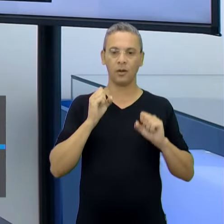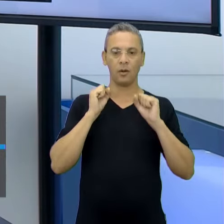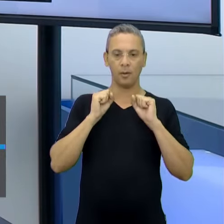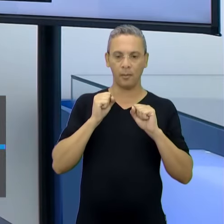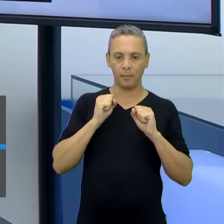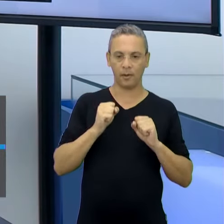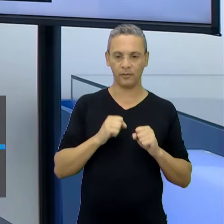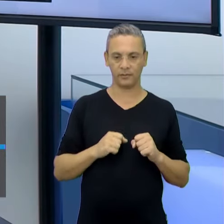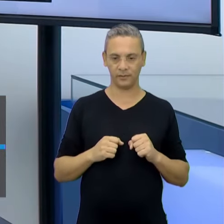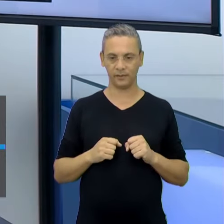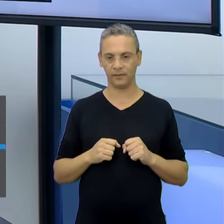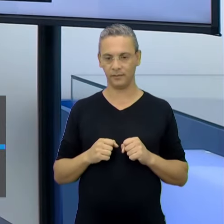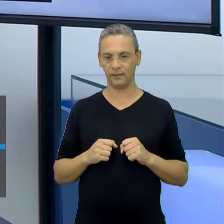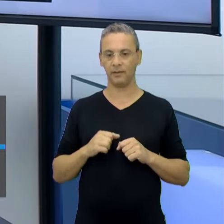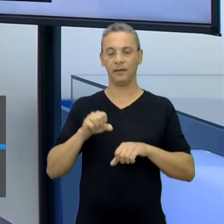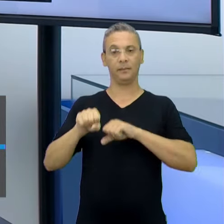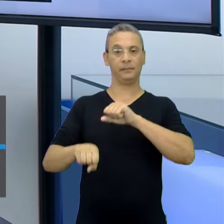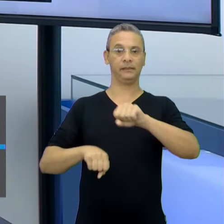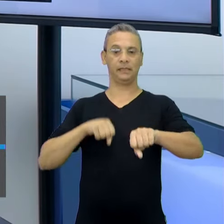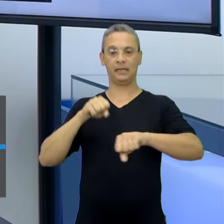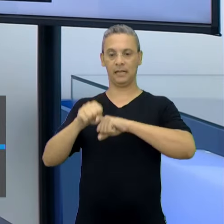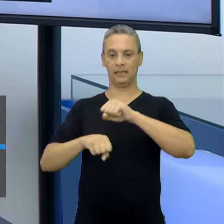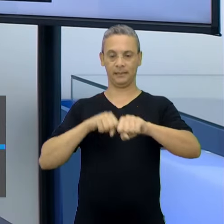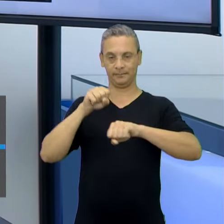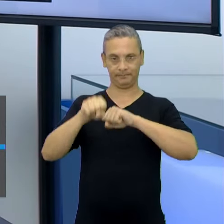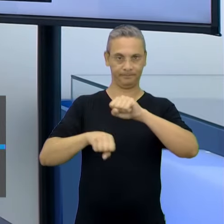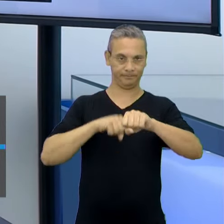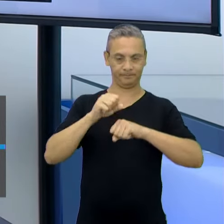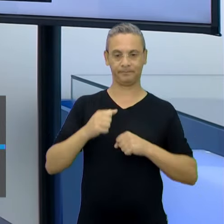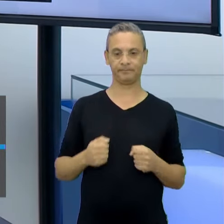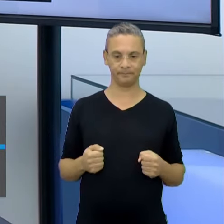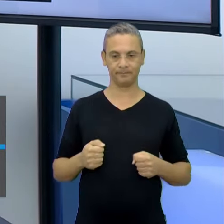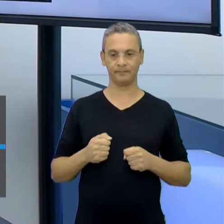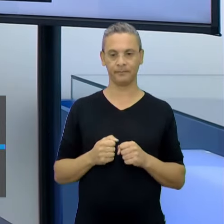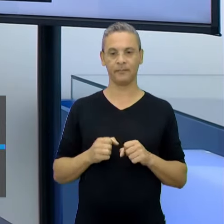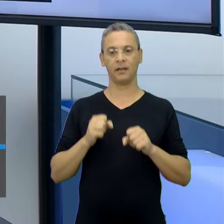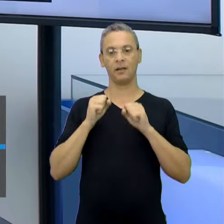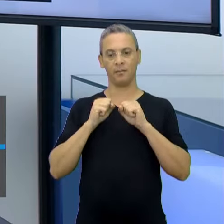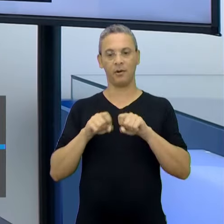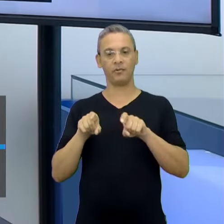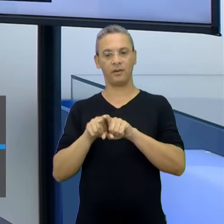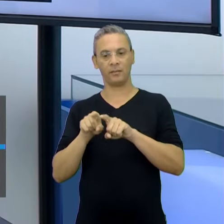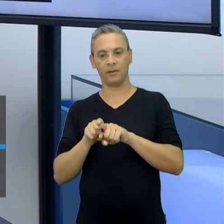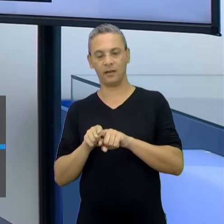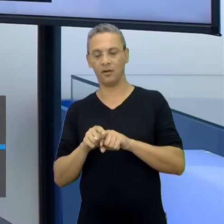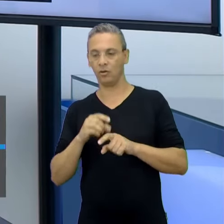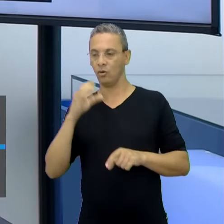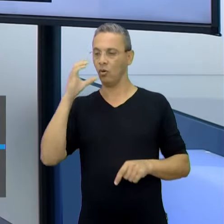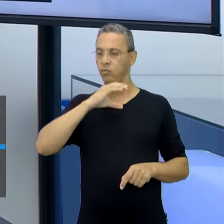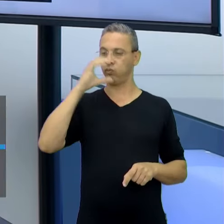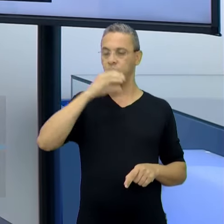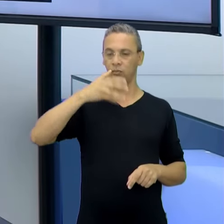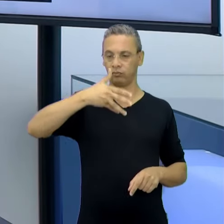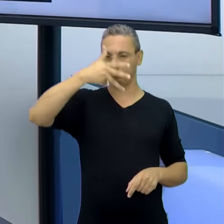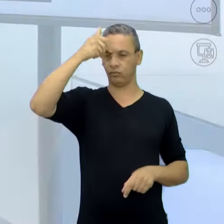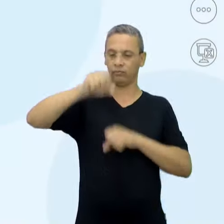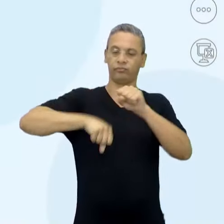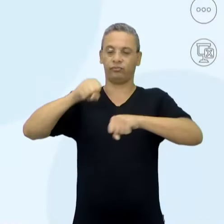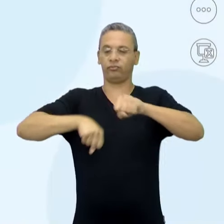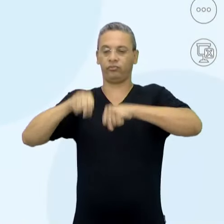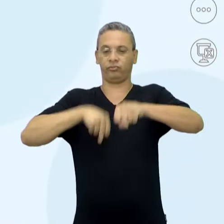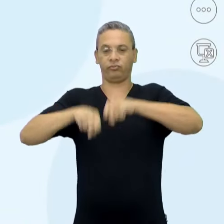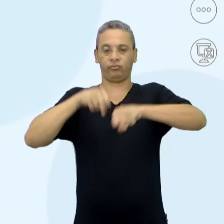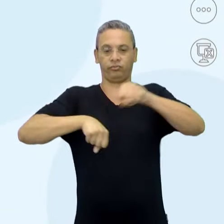com a bicicleta aumentar aqui a velocidade da bicicleta,